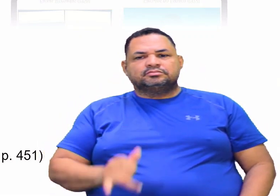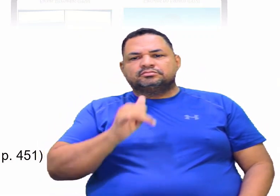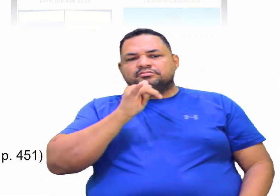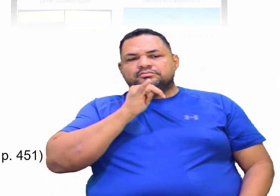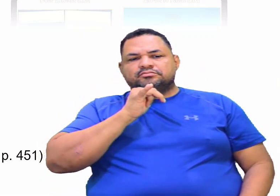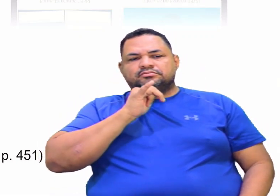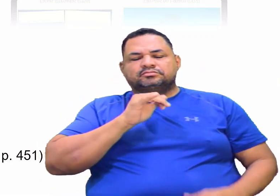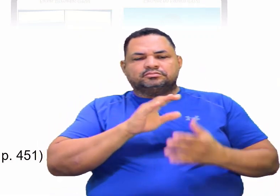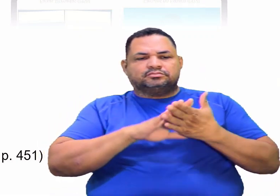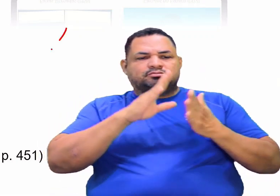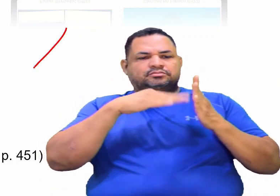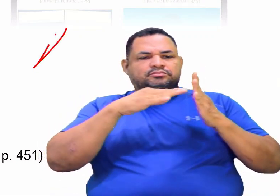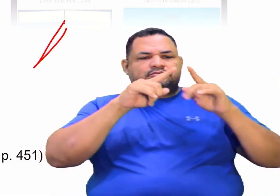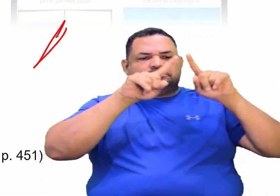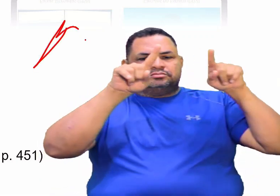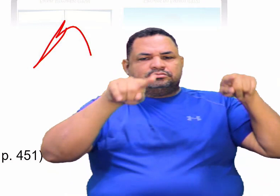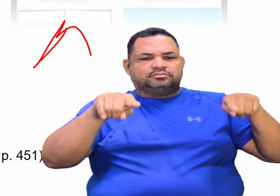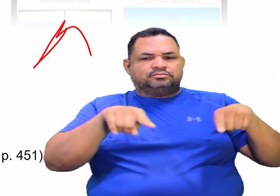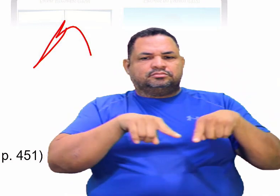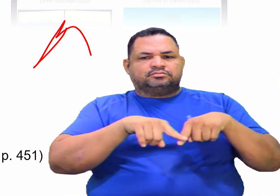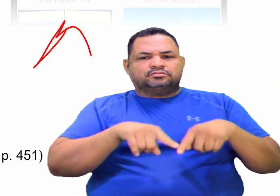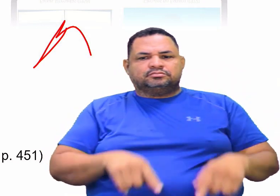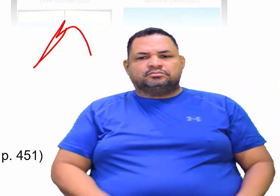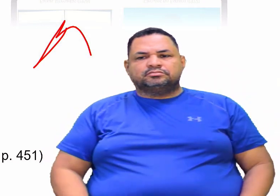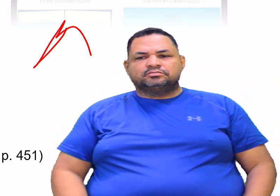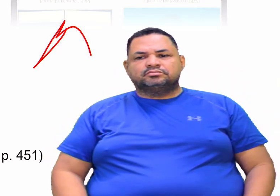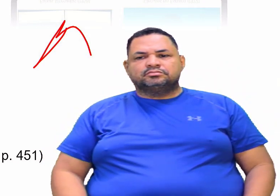exemplo, a obra Mulher. E temos aqui